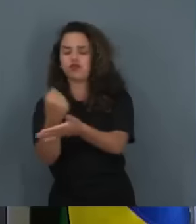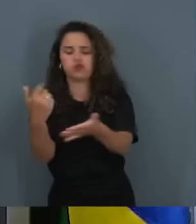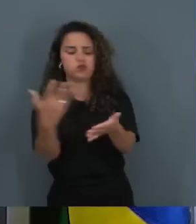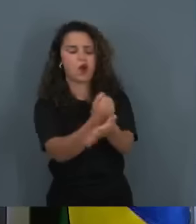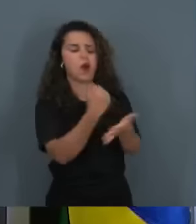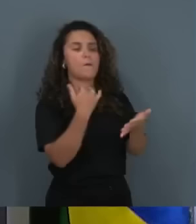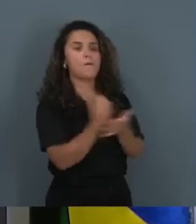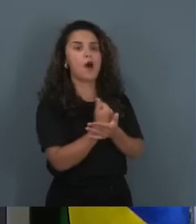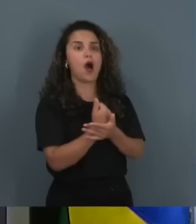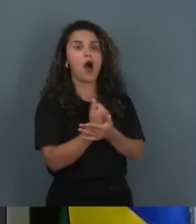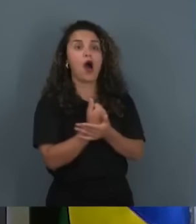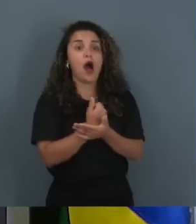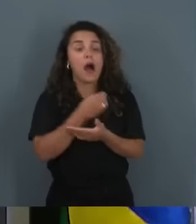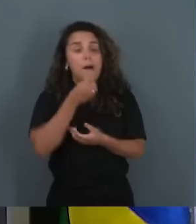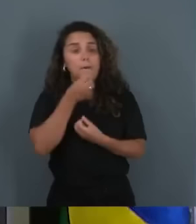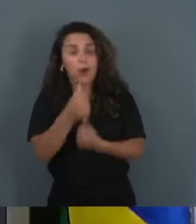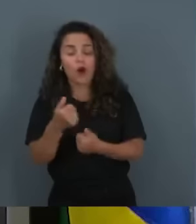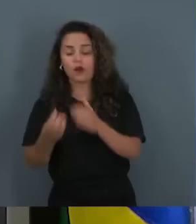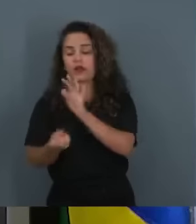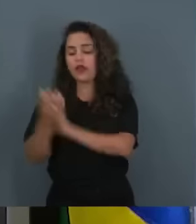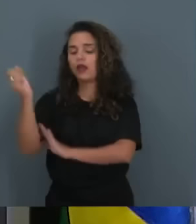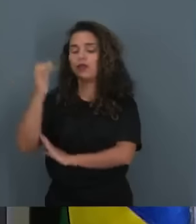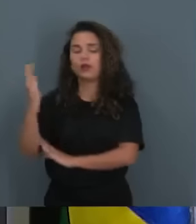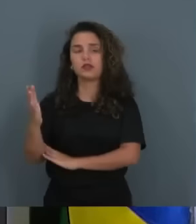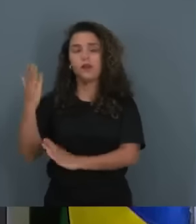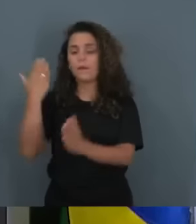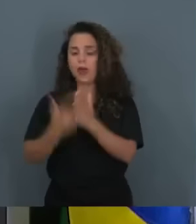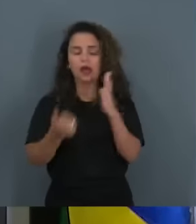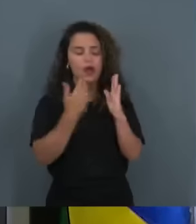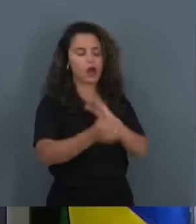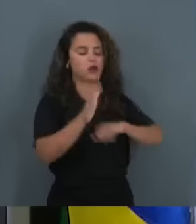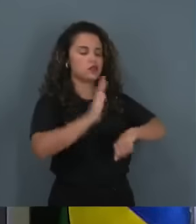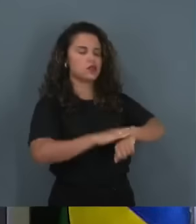que nós estamos nos perdendo no tempo, no espaço.